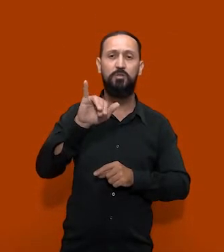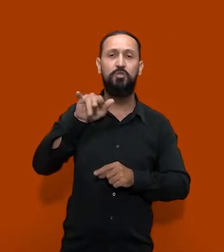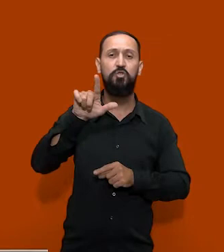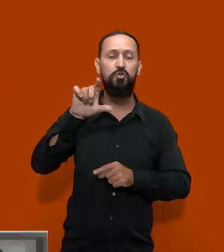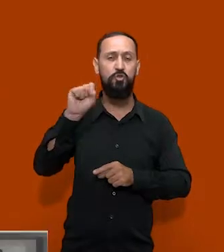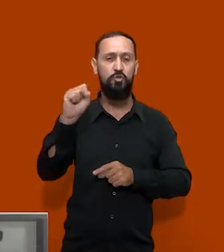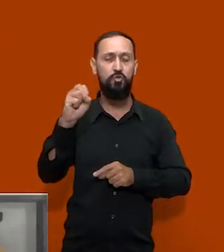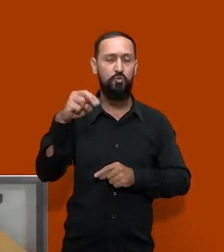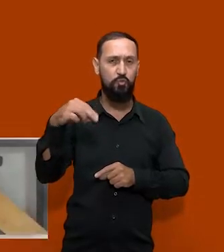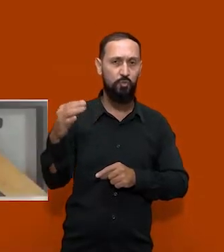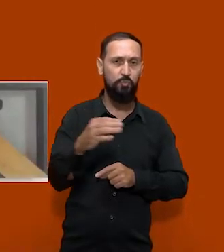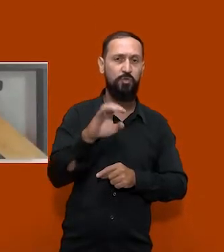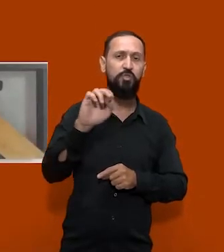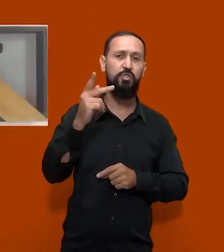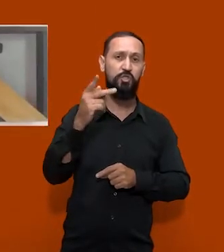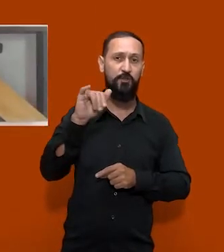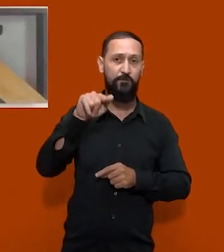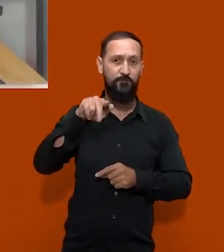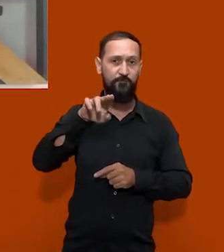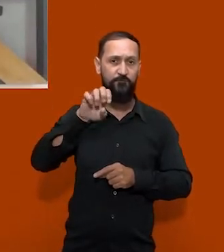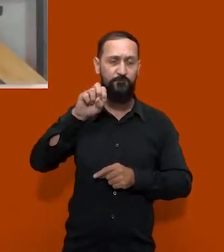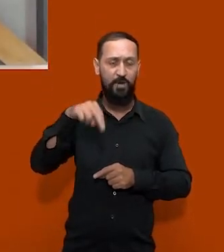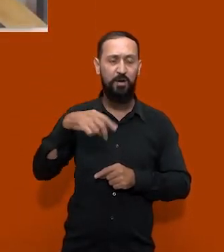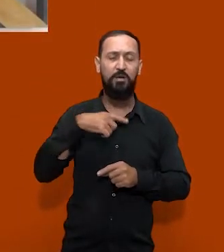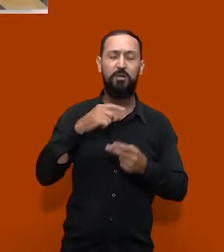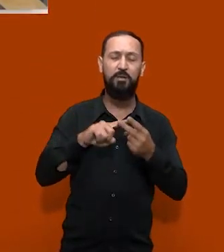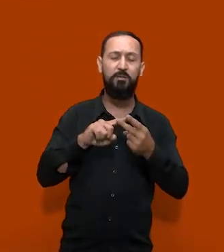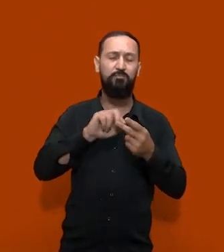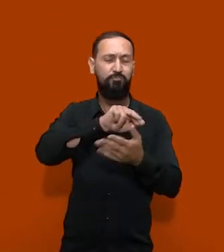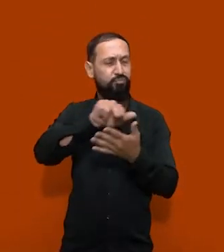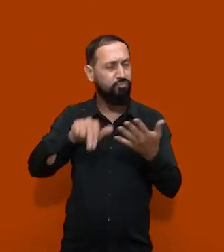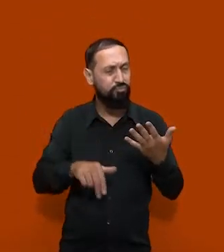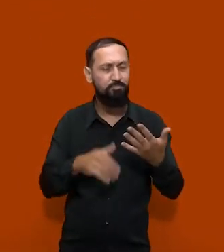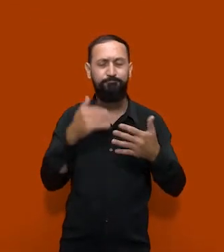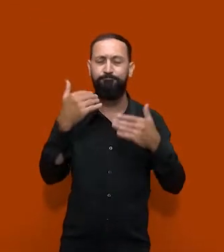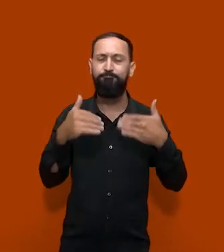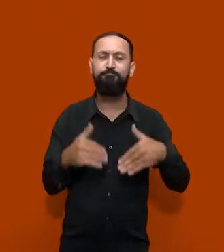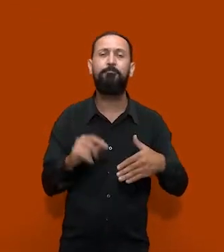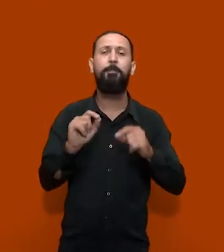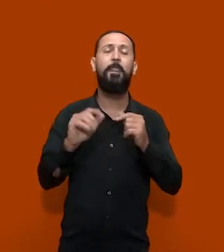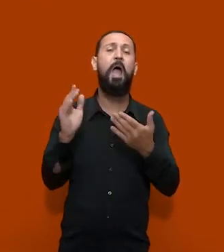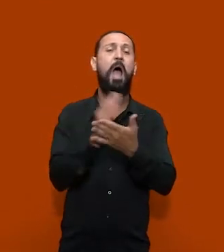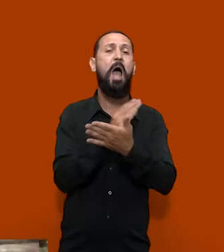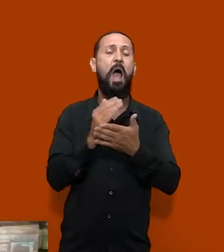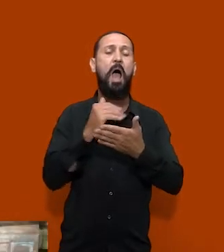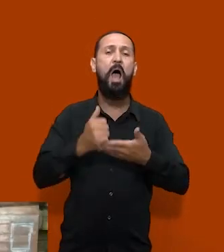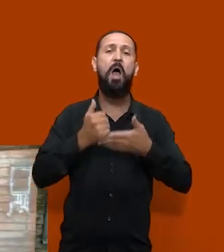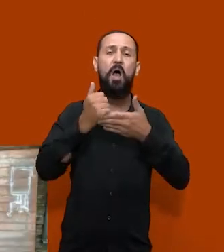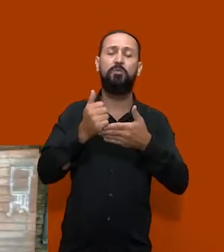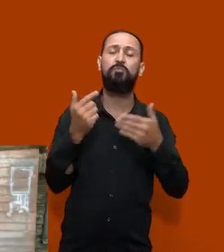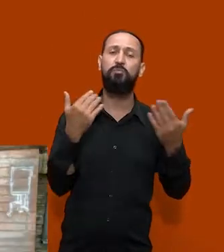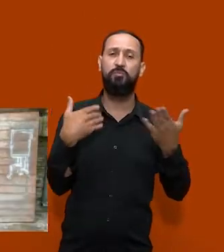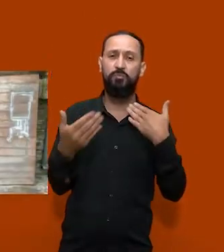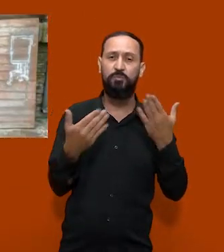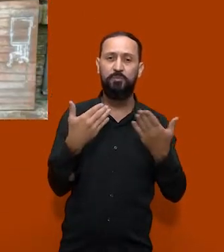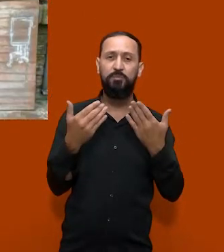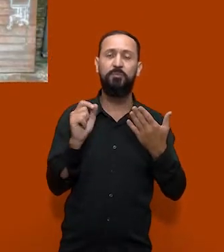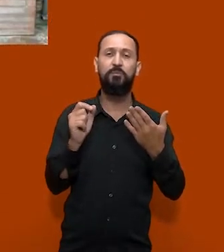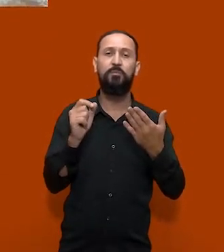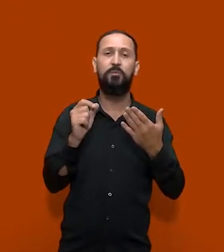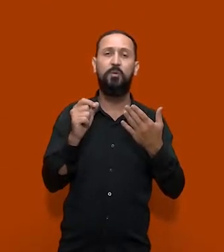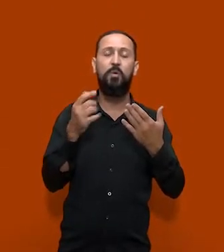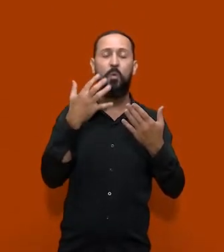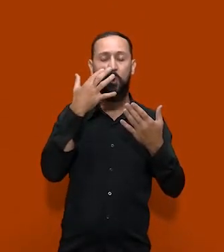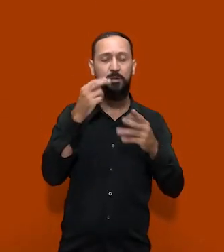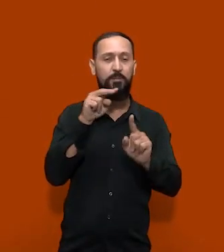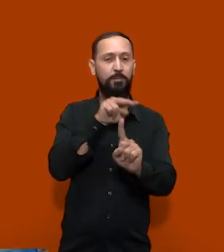Schaefer, do Johnir Figueiredo, da Ilka Galvão e de muitos outros que, de alguma forma, dialogaram com